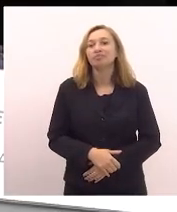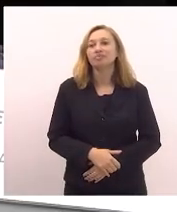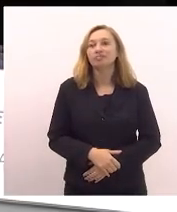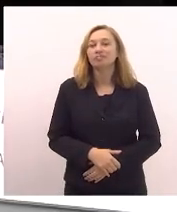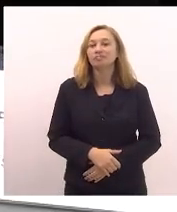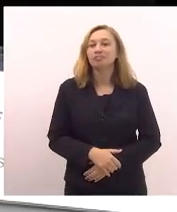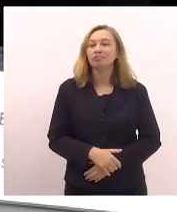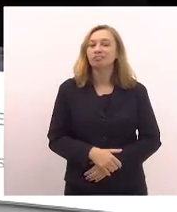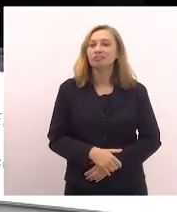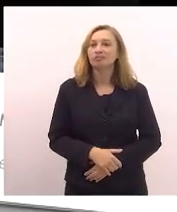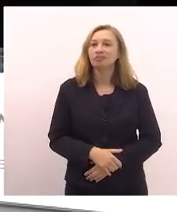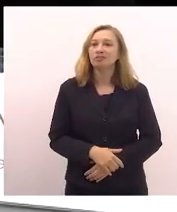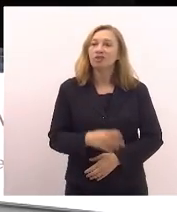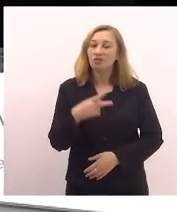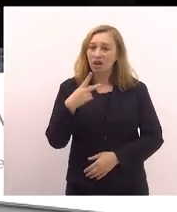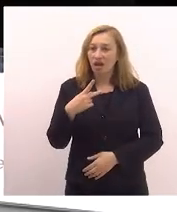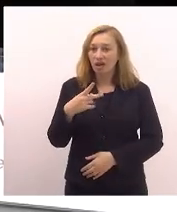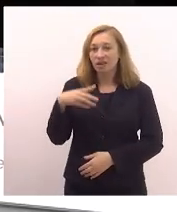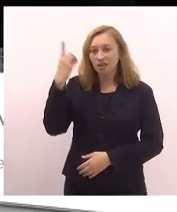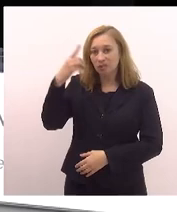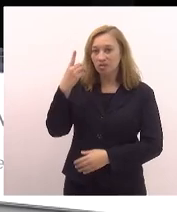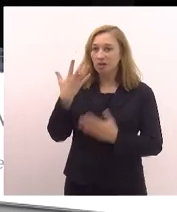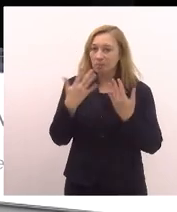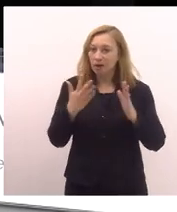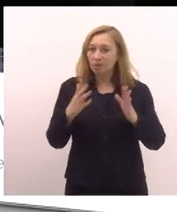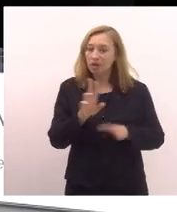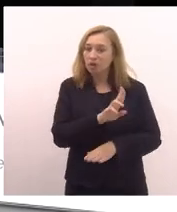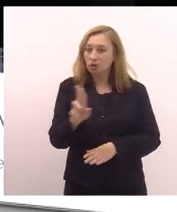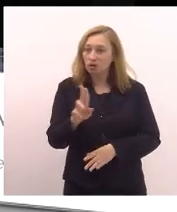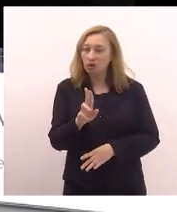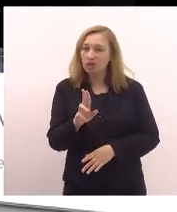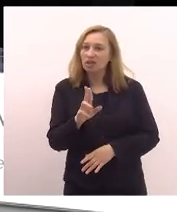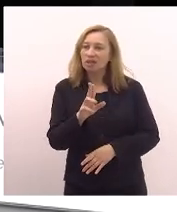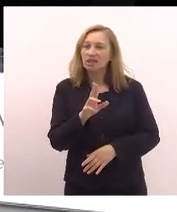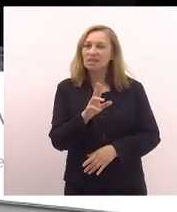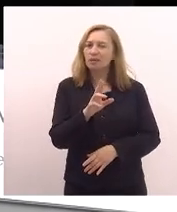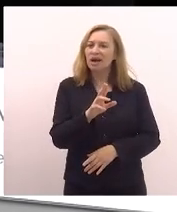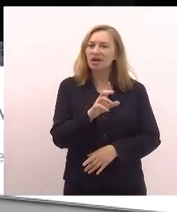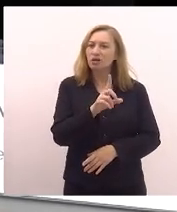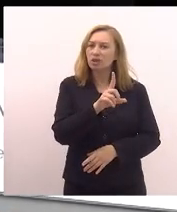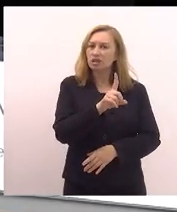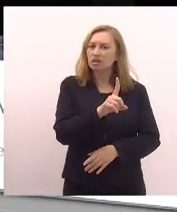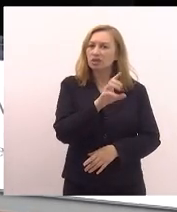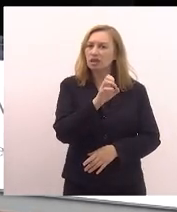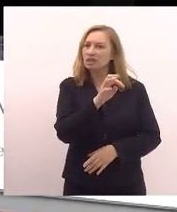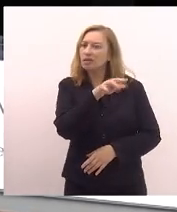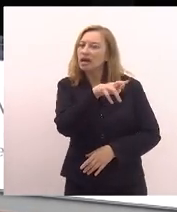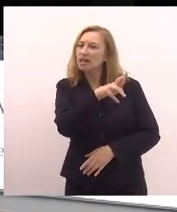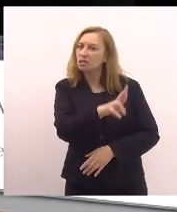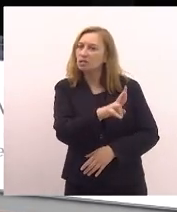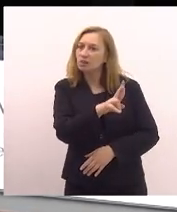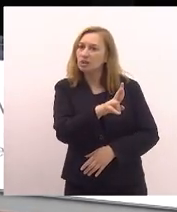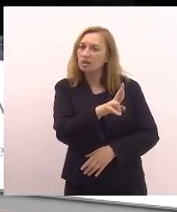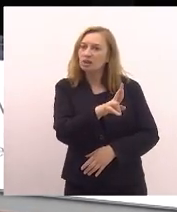o protocolo, deputada, para saudar em nome da desembargadora Ivone Ferreira Caetano, mulher preta mais velha do que